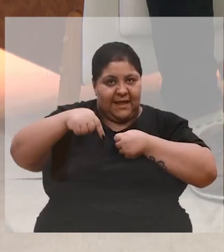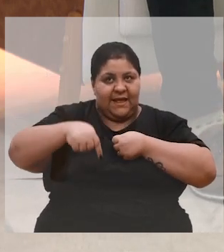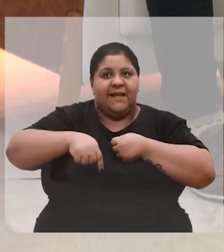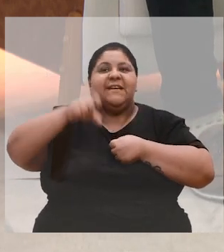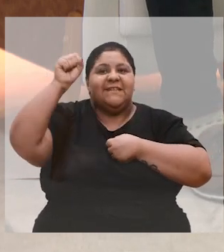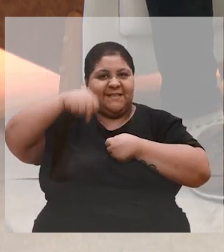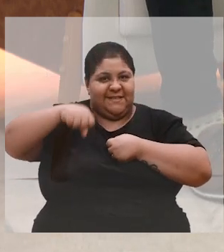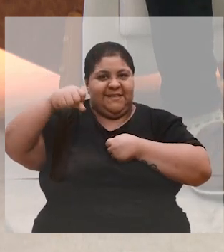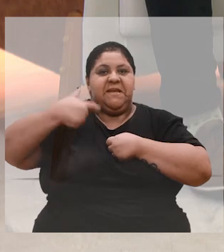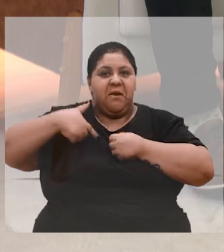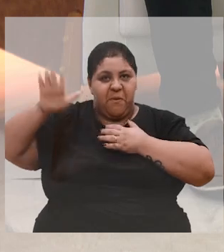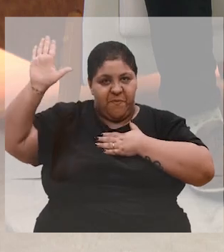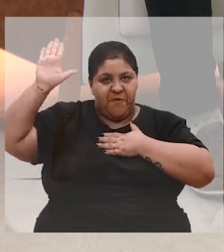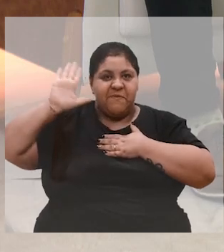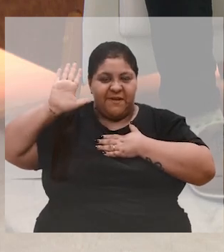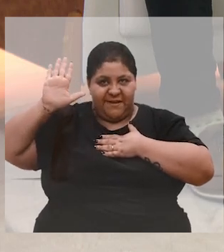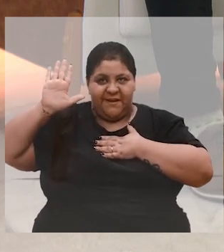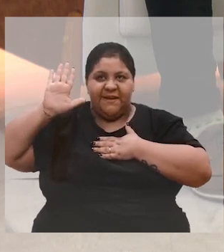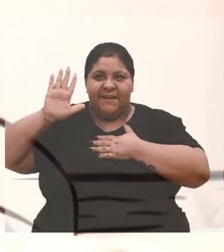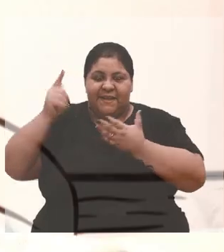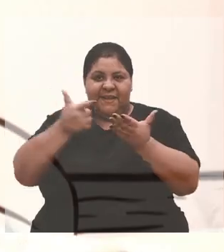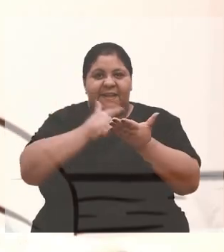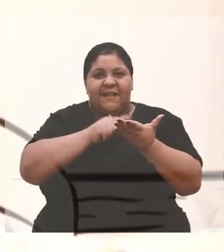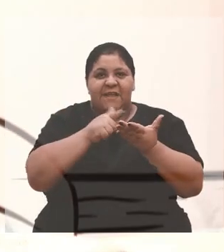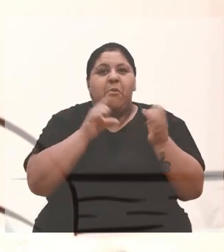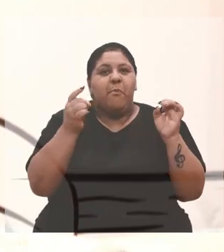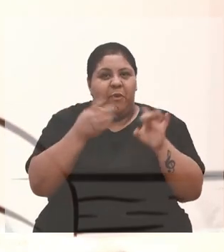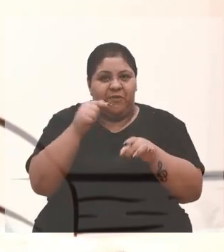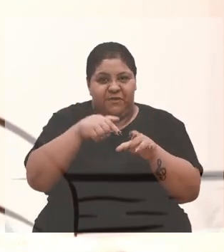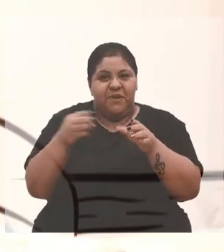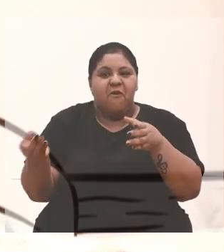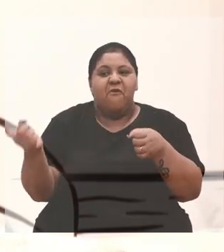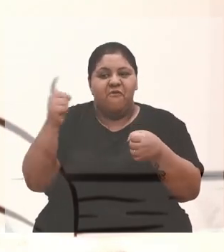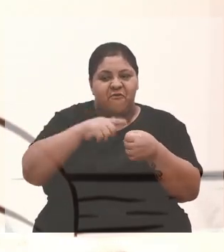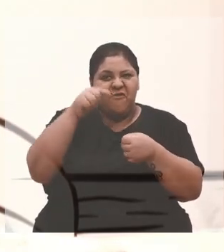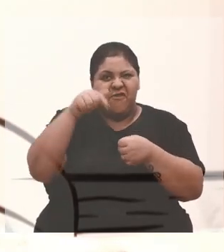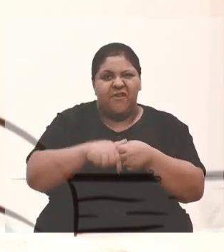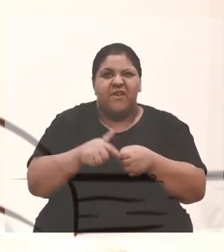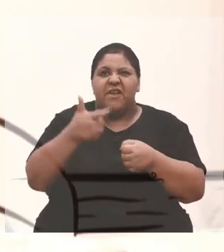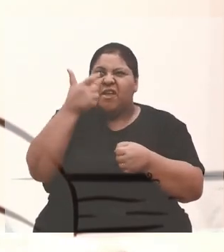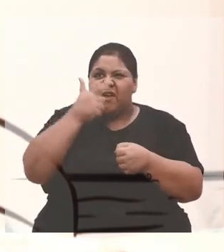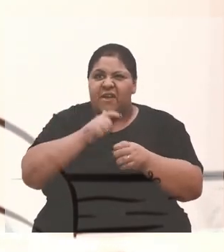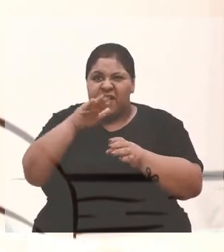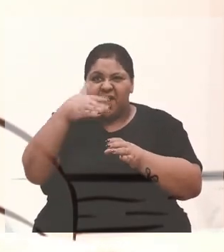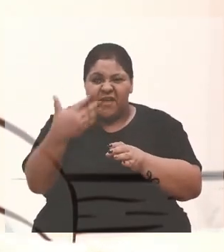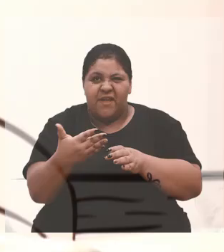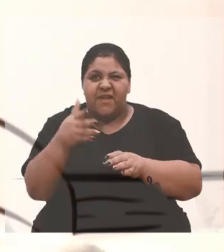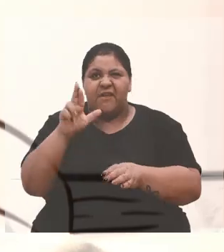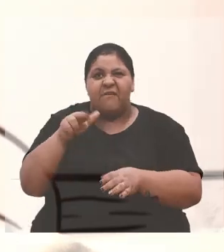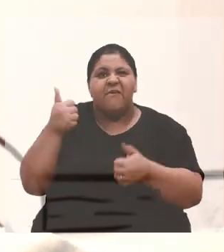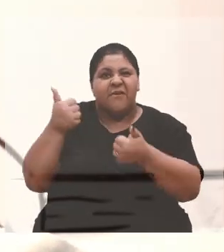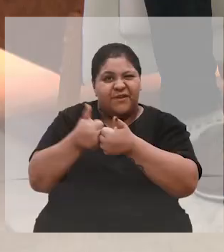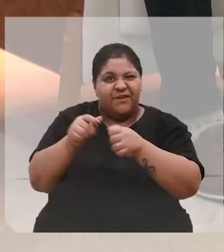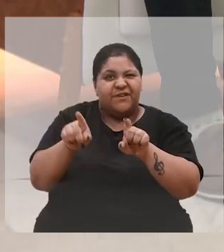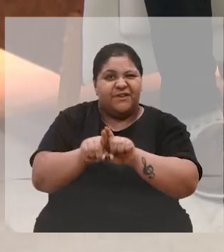aqui? Sim, eu prometo, quando os livros estiverem prontos. E eu acho que da próxima vez, meu